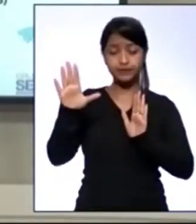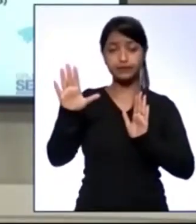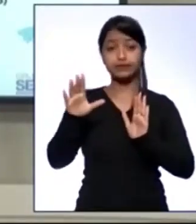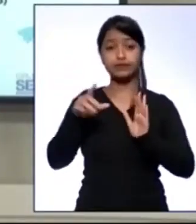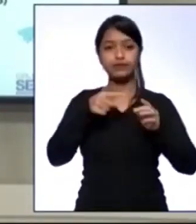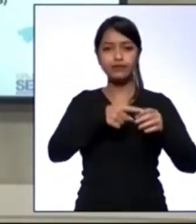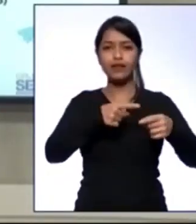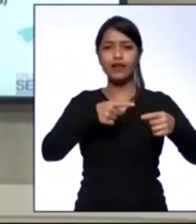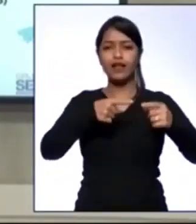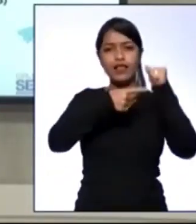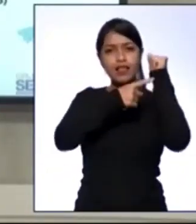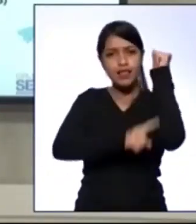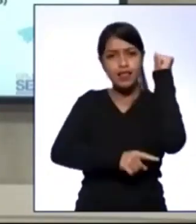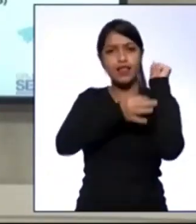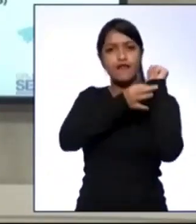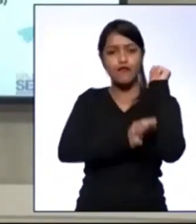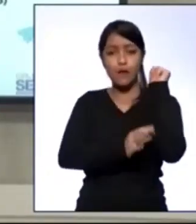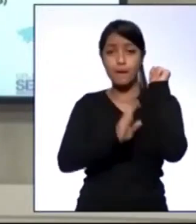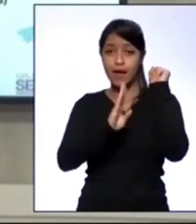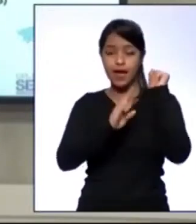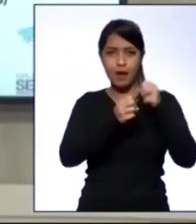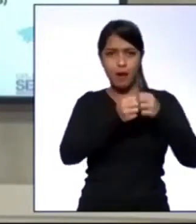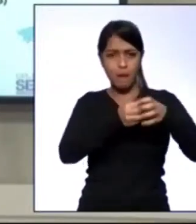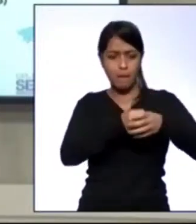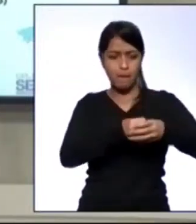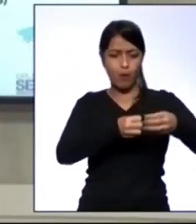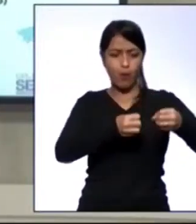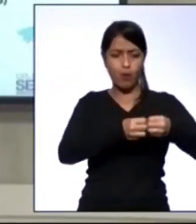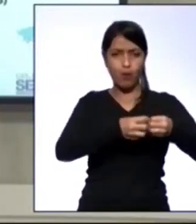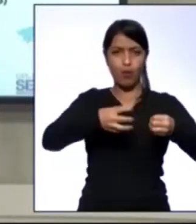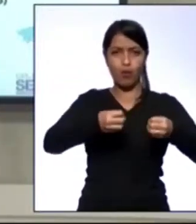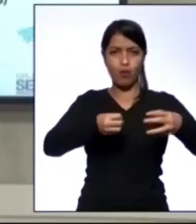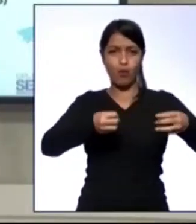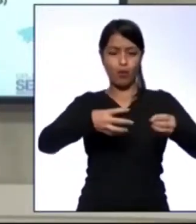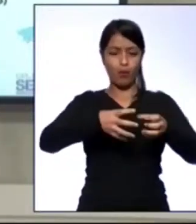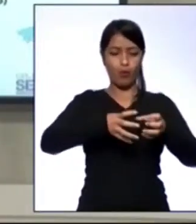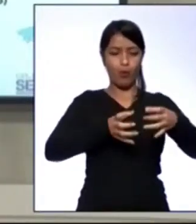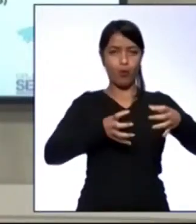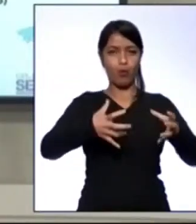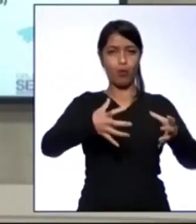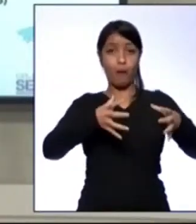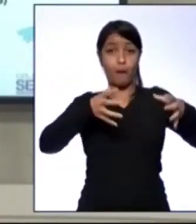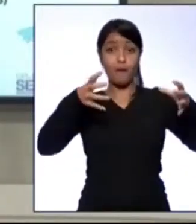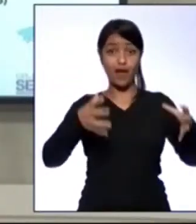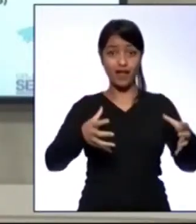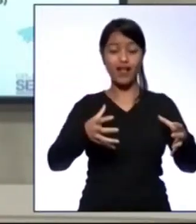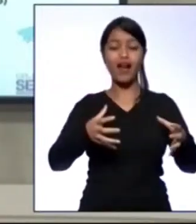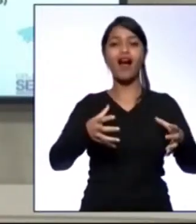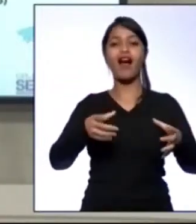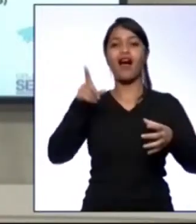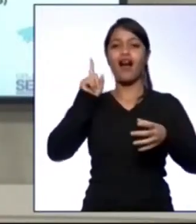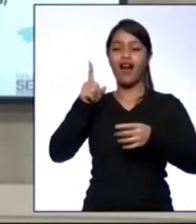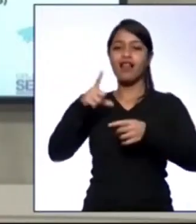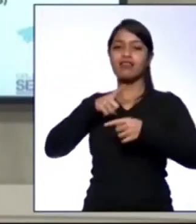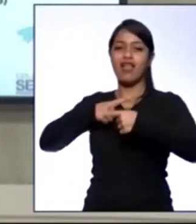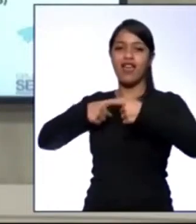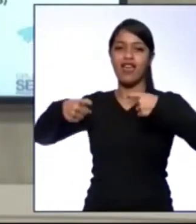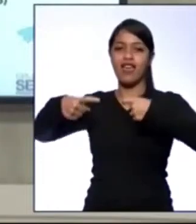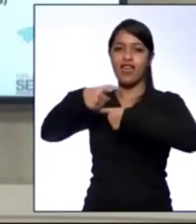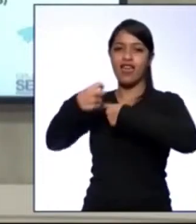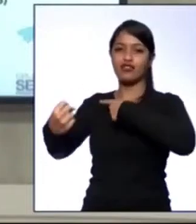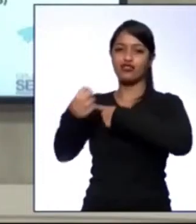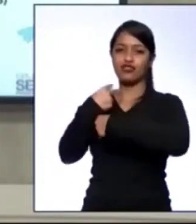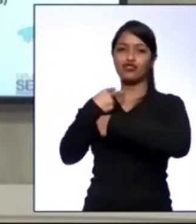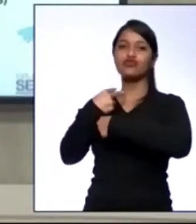multiplicação daquele linfócito B que reconheceu o antígeno do